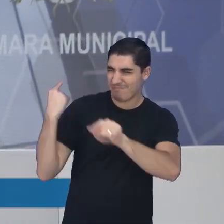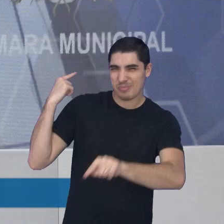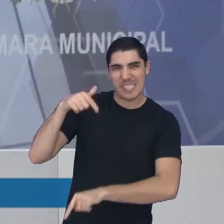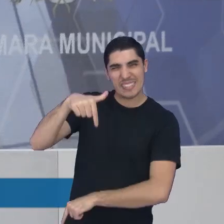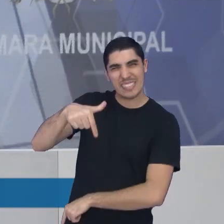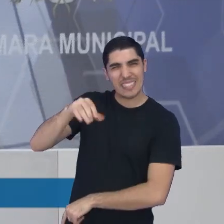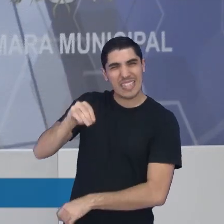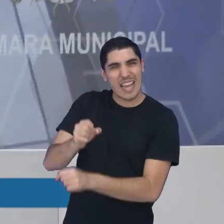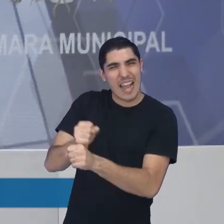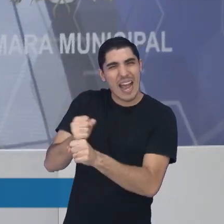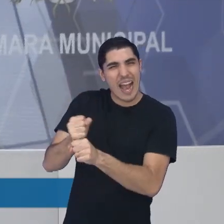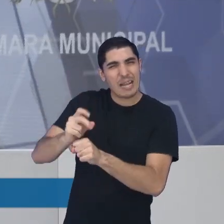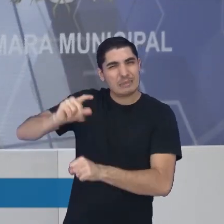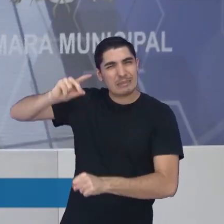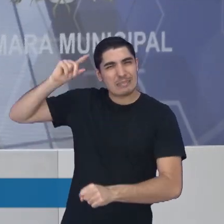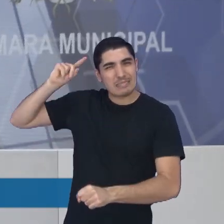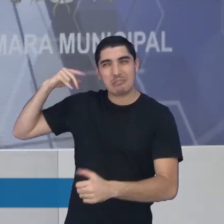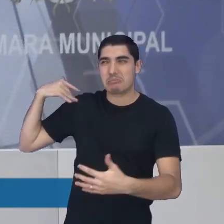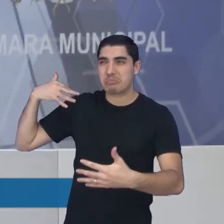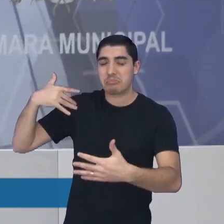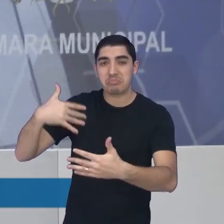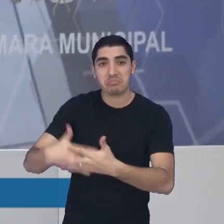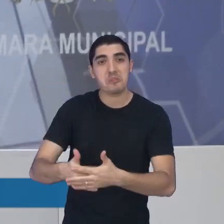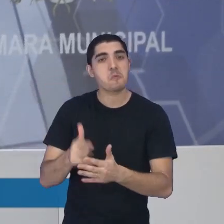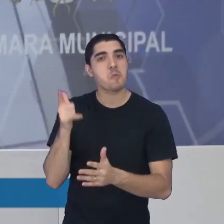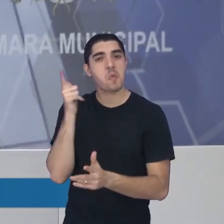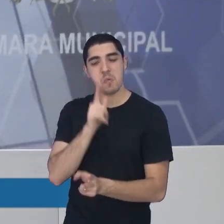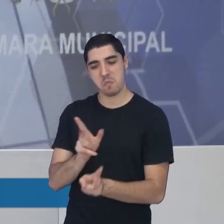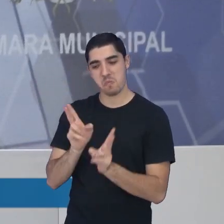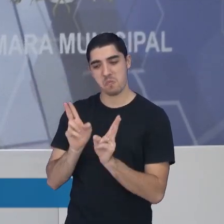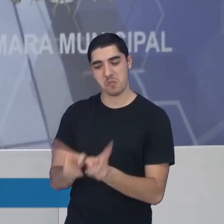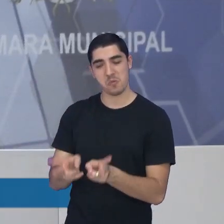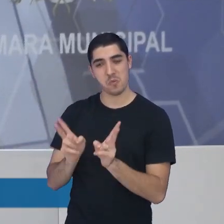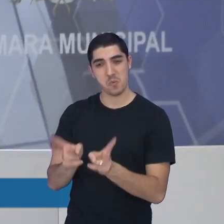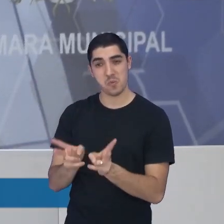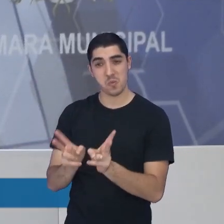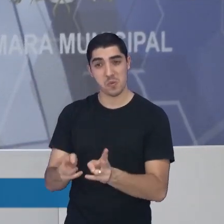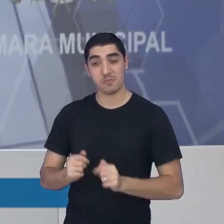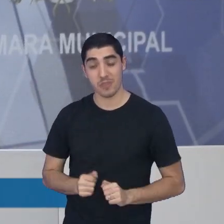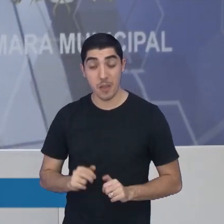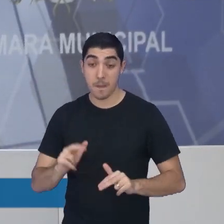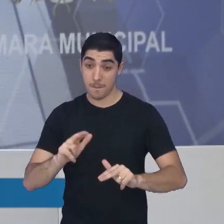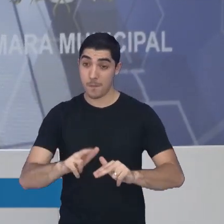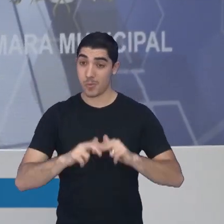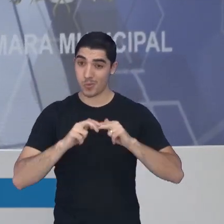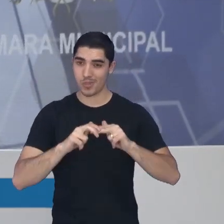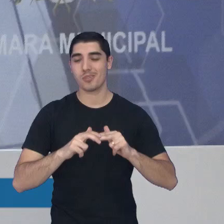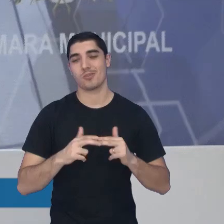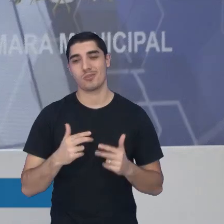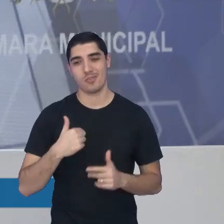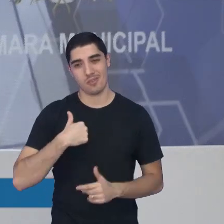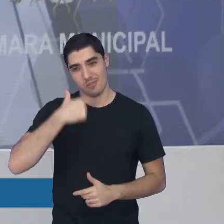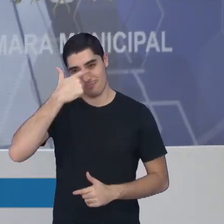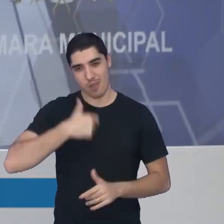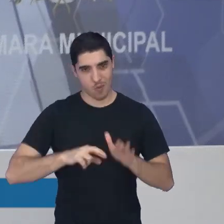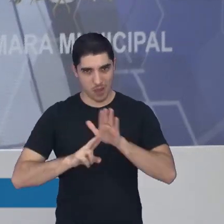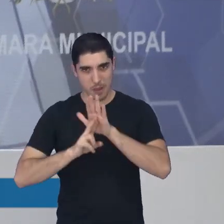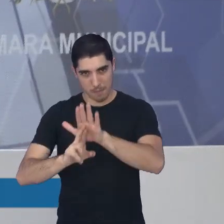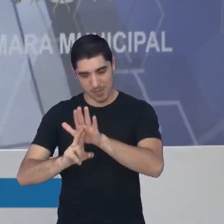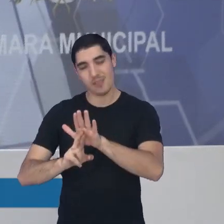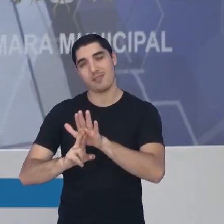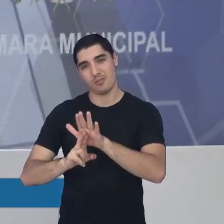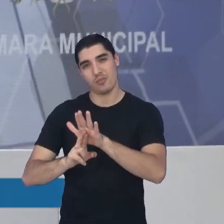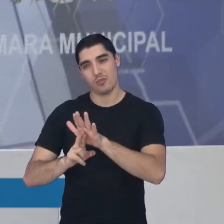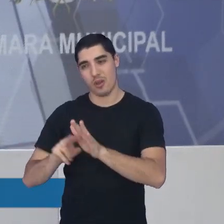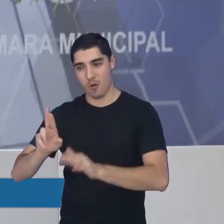sendo cumprido. Em nome dessa Universidade do Povo, a Univap, gratidão a esta